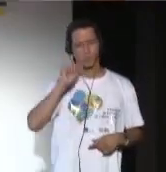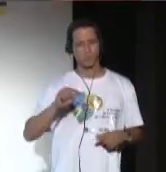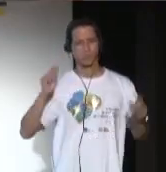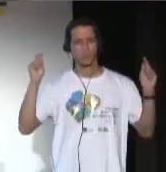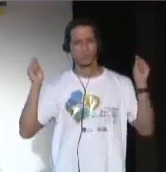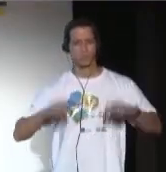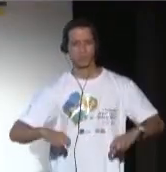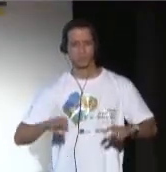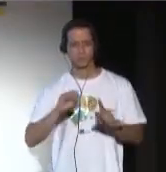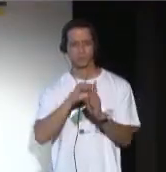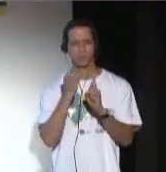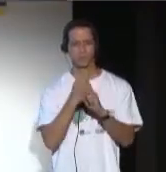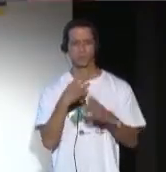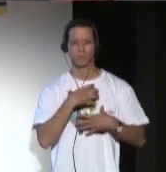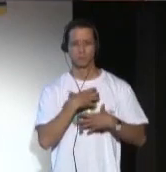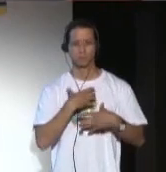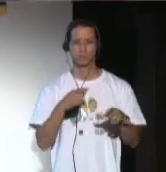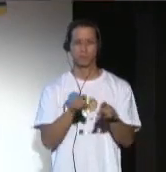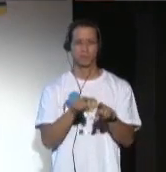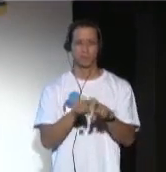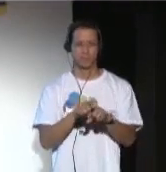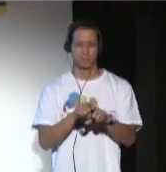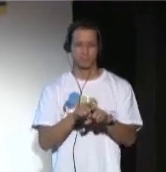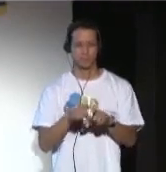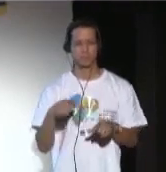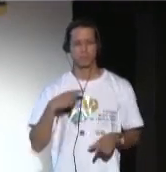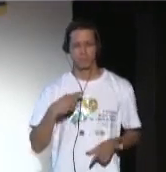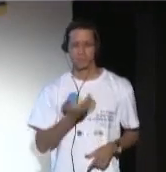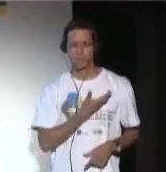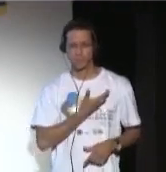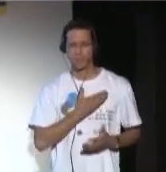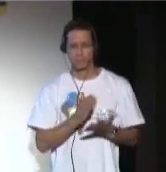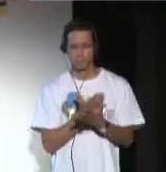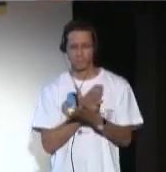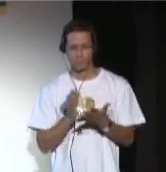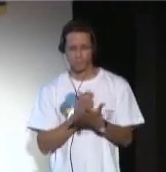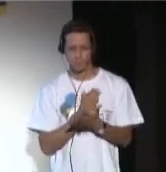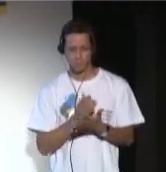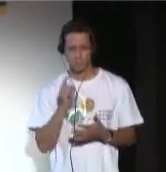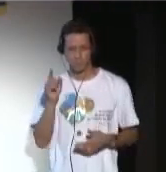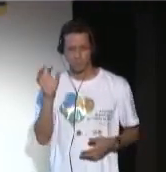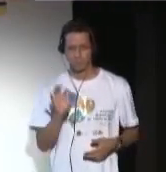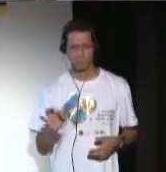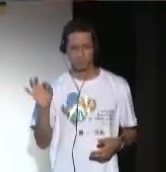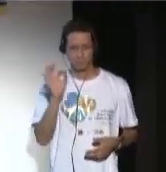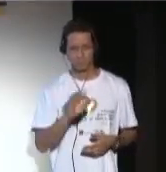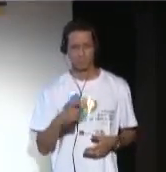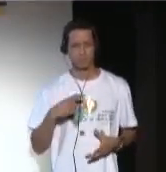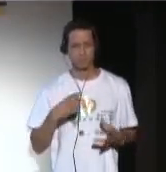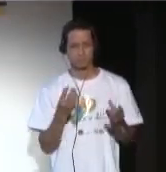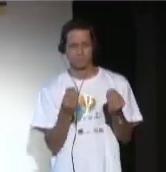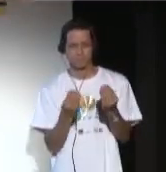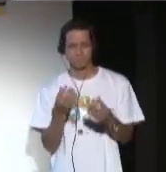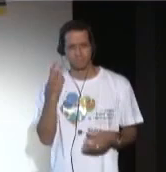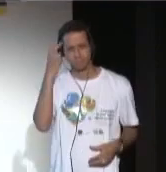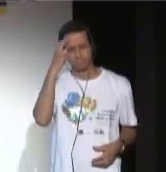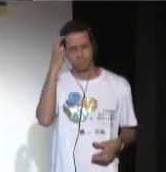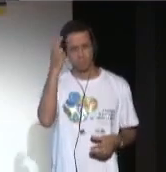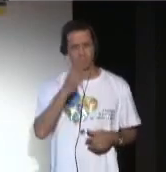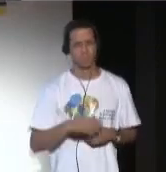competências socioemocionais também. E eu tenho até alguns colegas no meu departamento lá na universidade que são muito